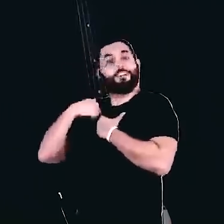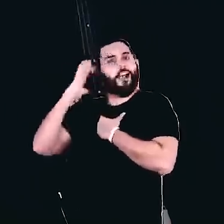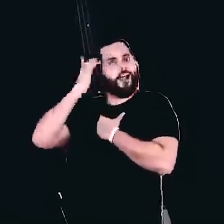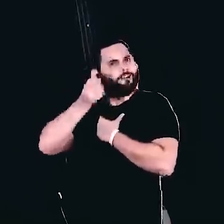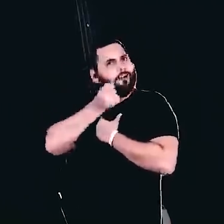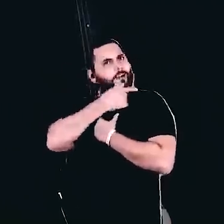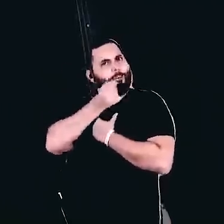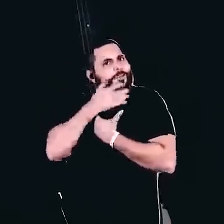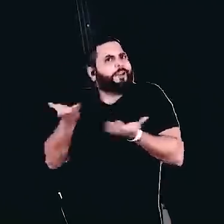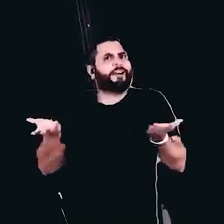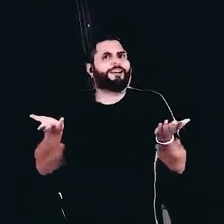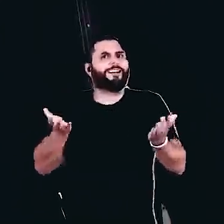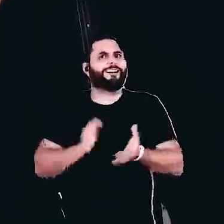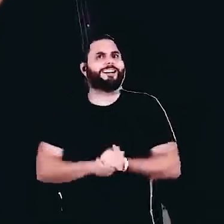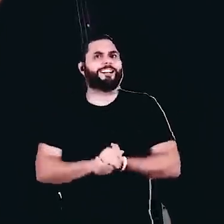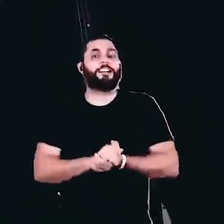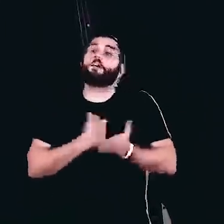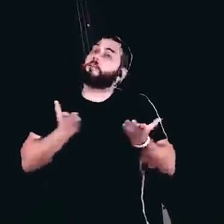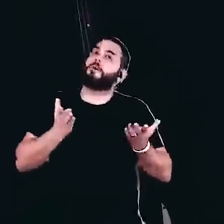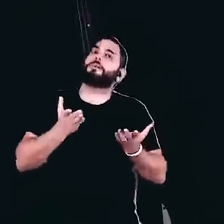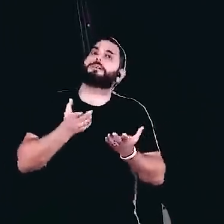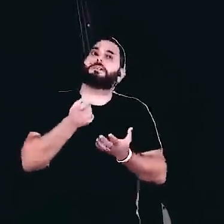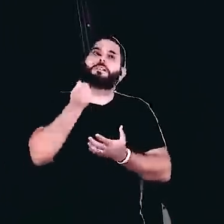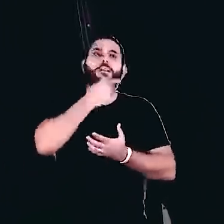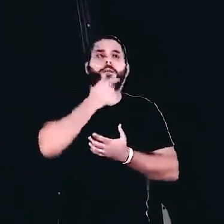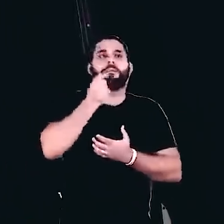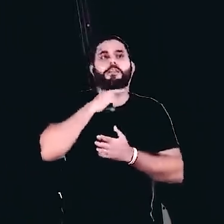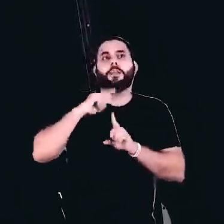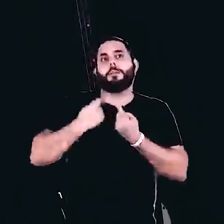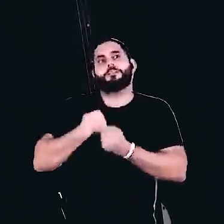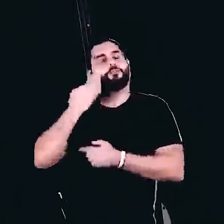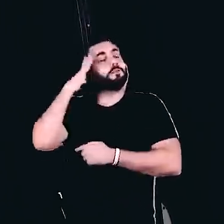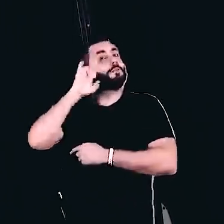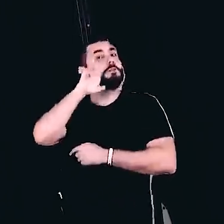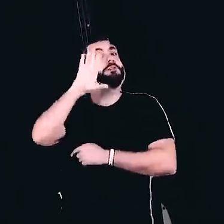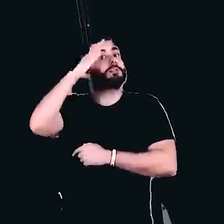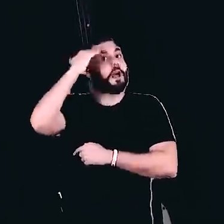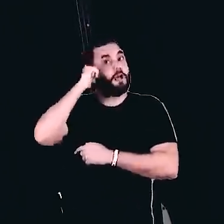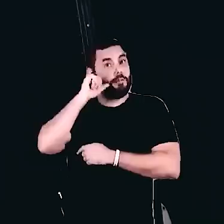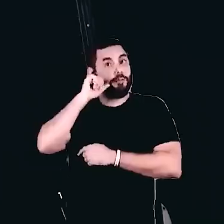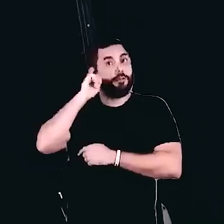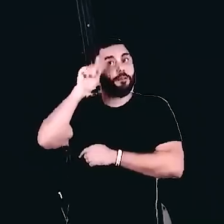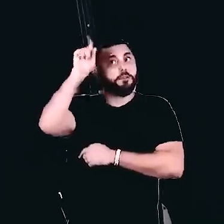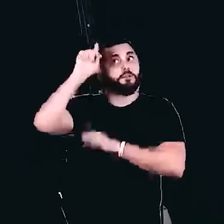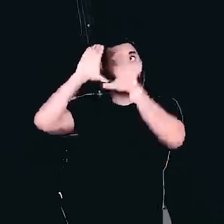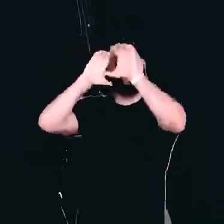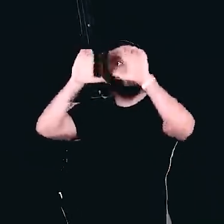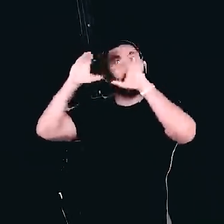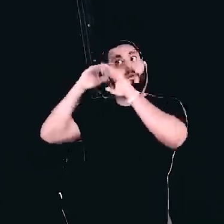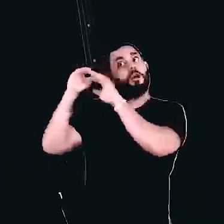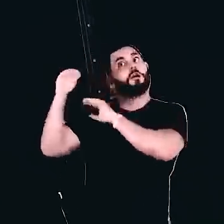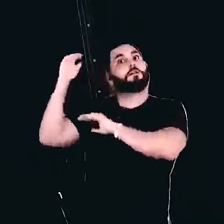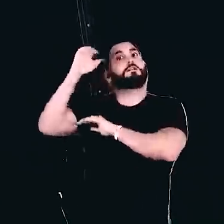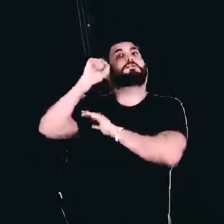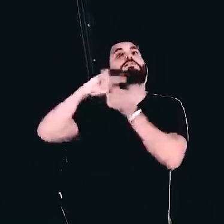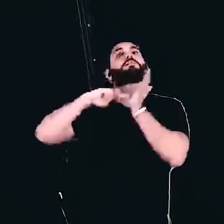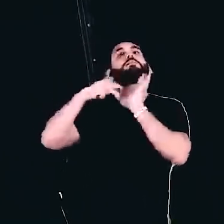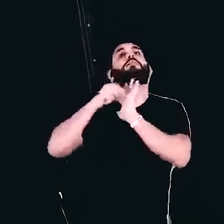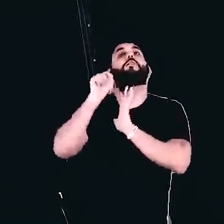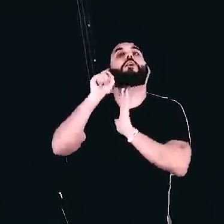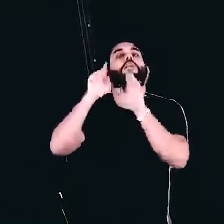até engraçado. Pode até ser engraçado, mas eu não sei se você sabe, no reino de Deus, grandeza é sinônimo de